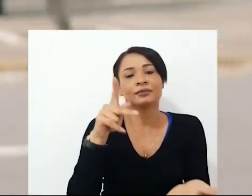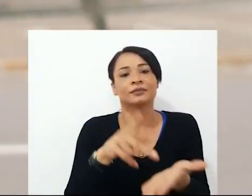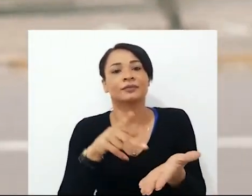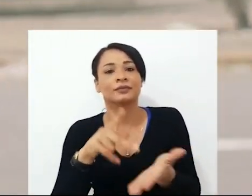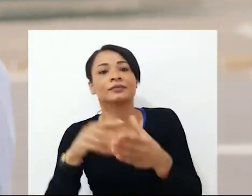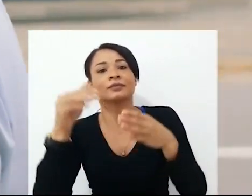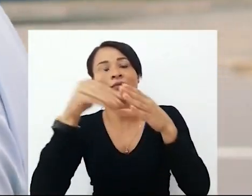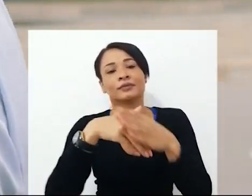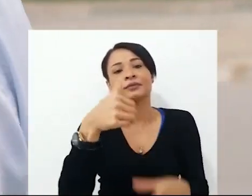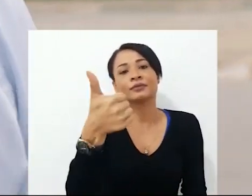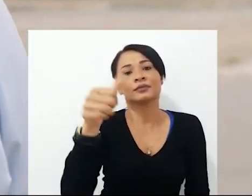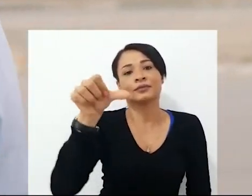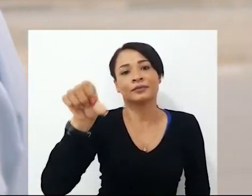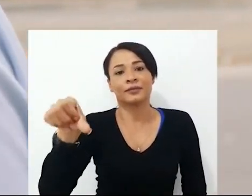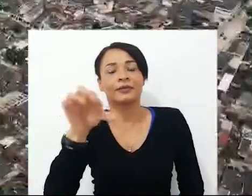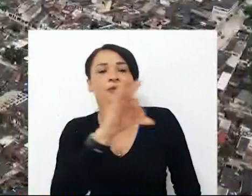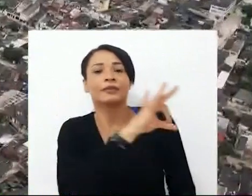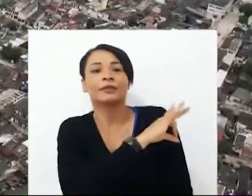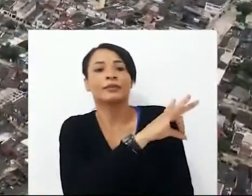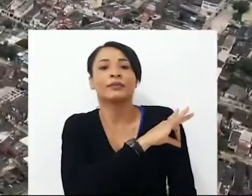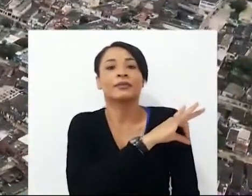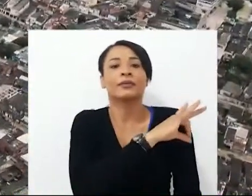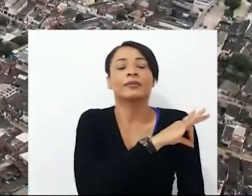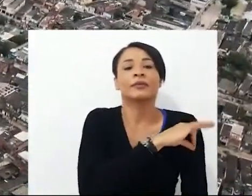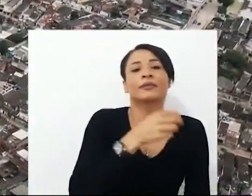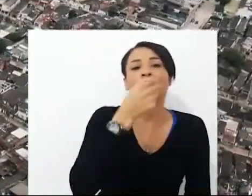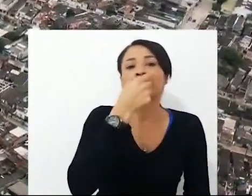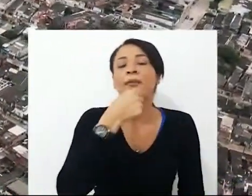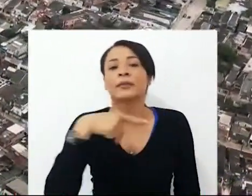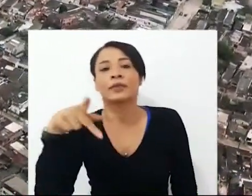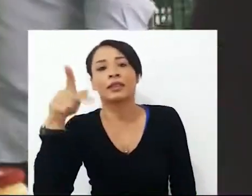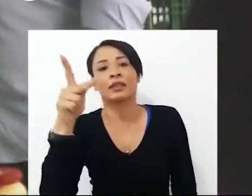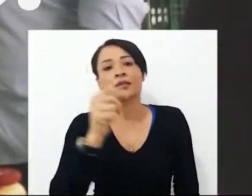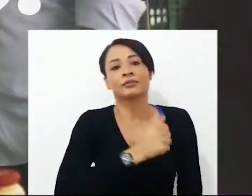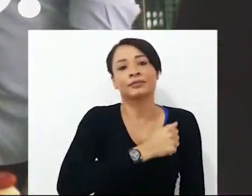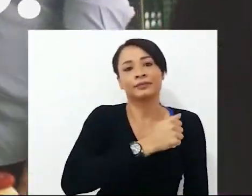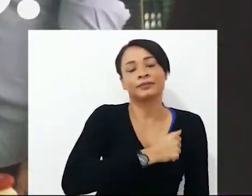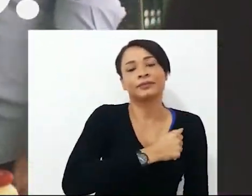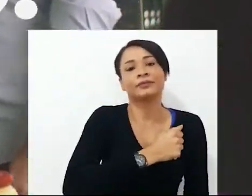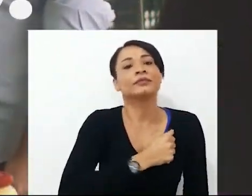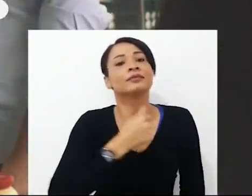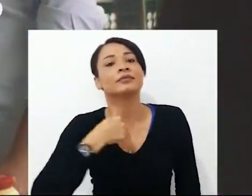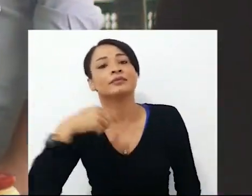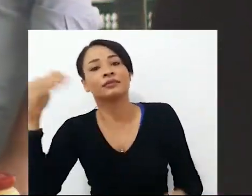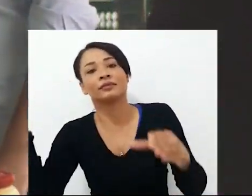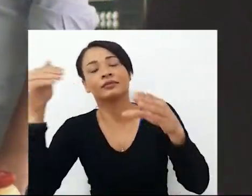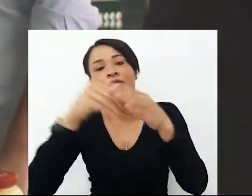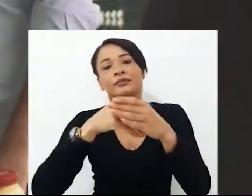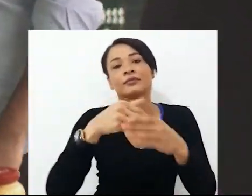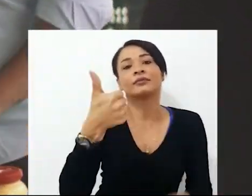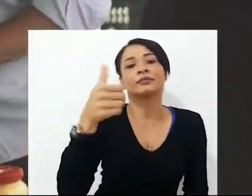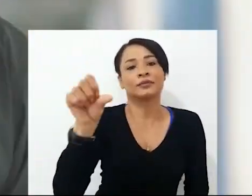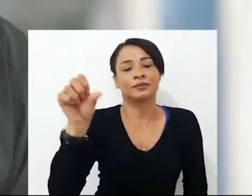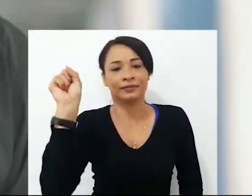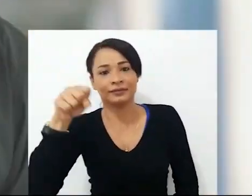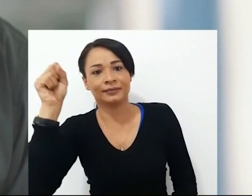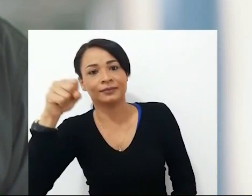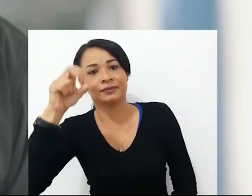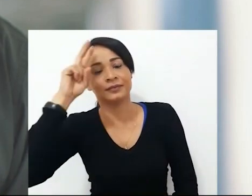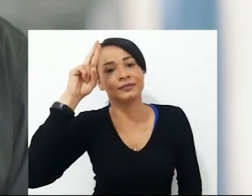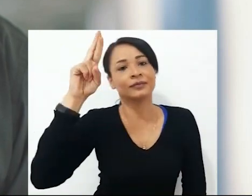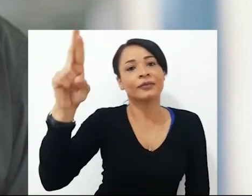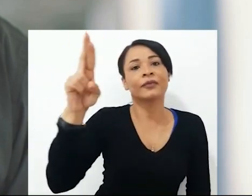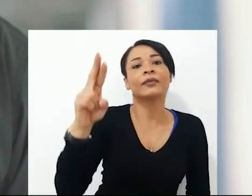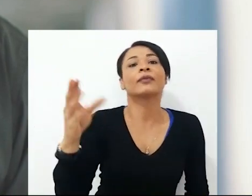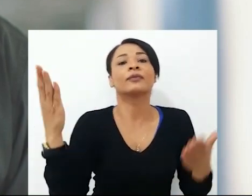um prefeito de verdade. Eu voto 19 pra prefeito. Agora é Caio Amado. Eu